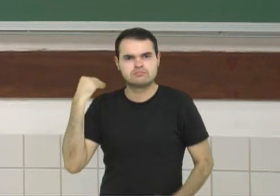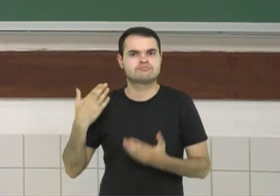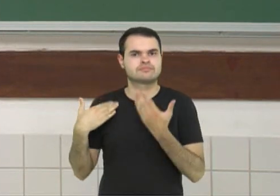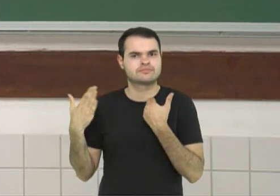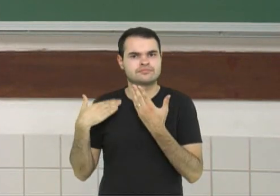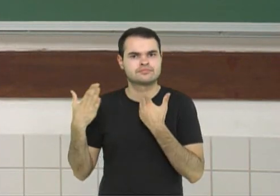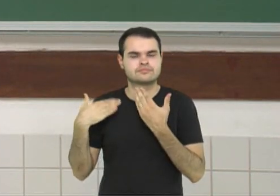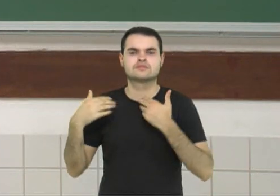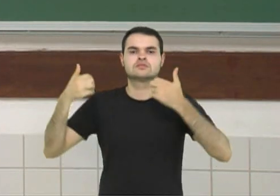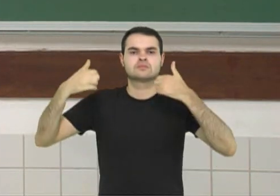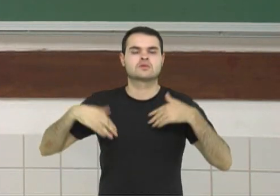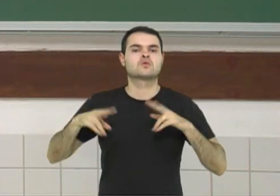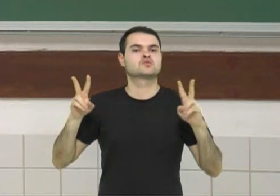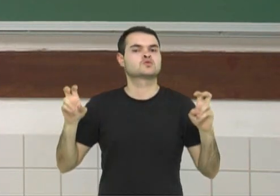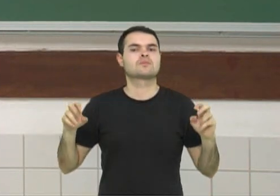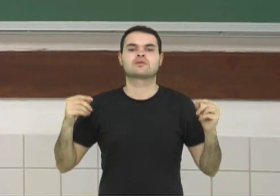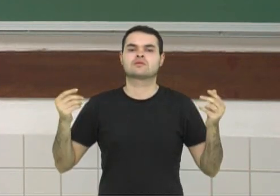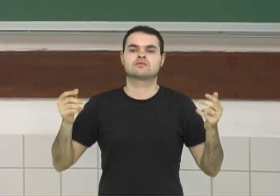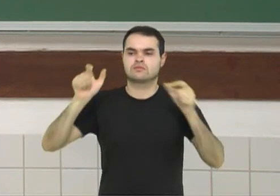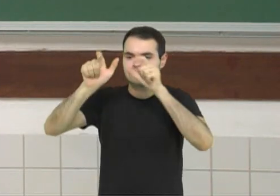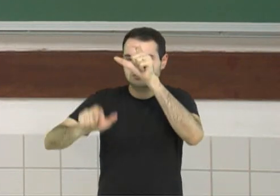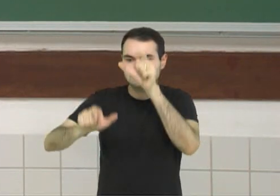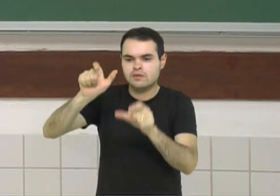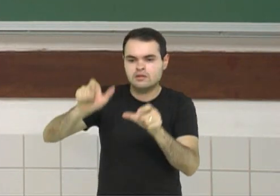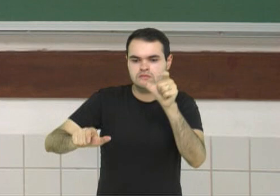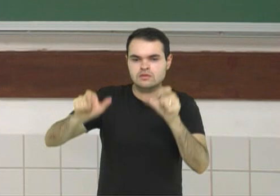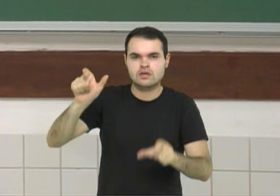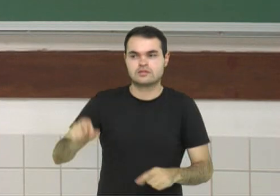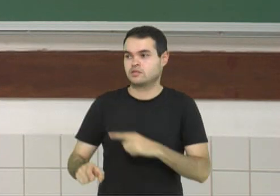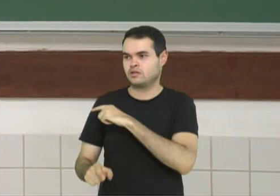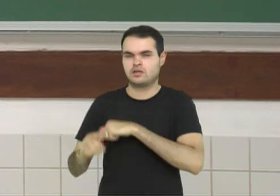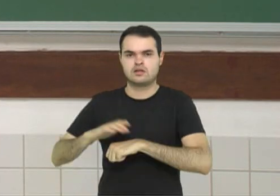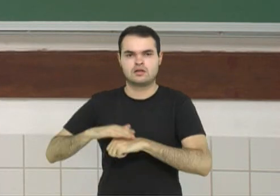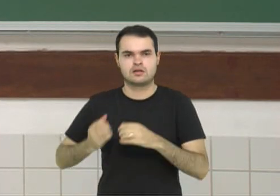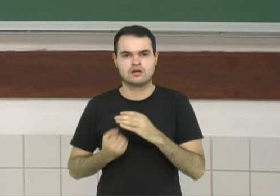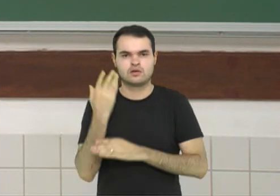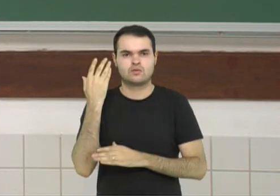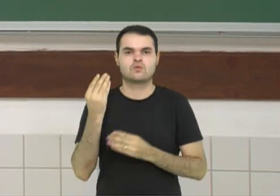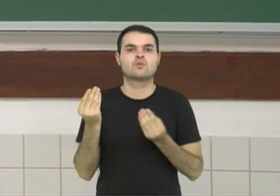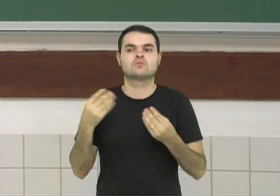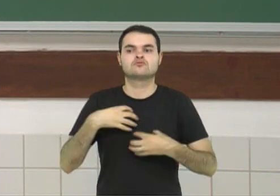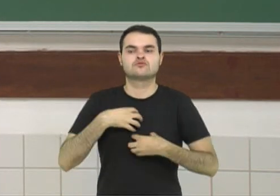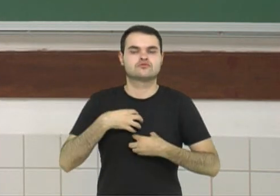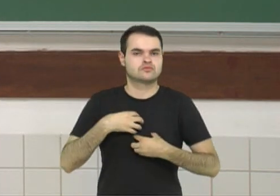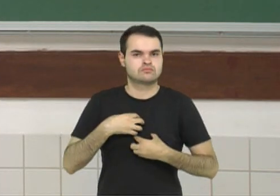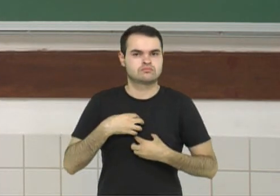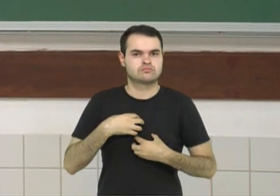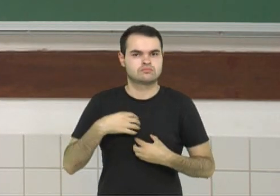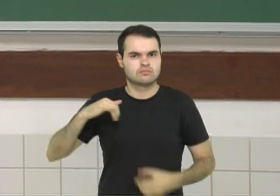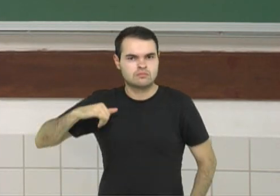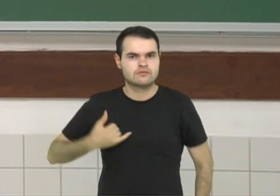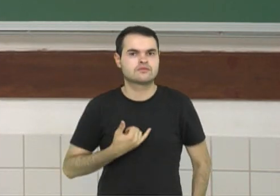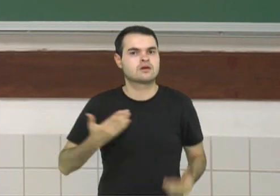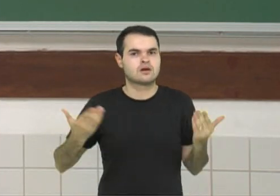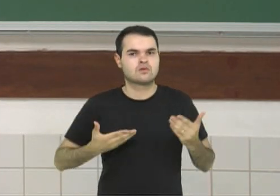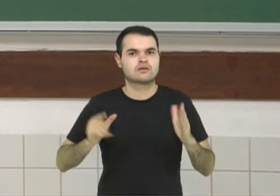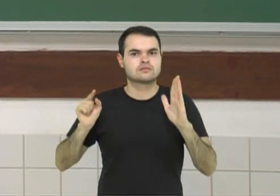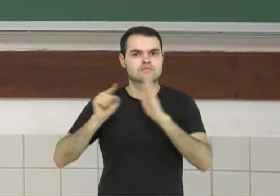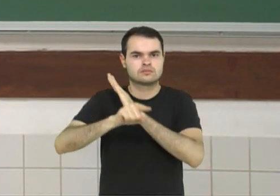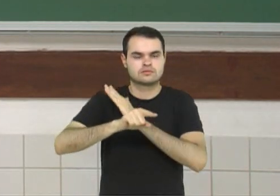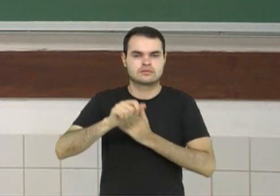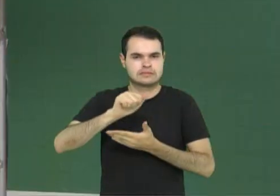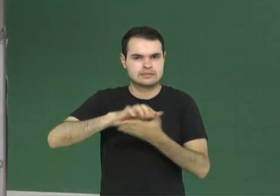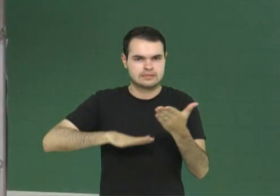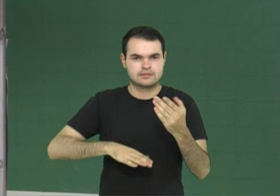ali sobre os personagens que ele criou, como que é o estilo. Vamos aproveitar e fazer um exercício,